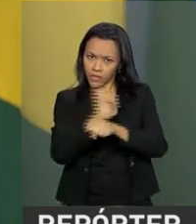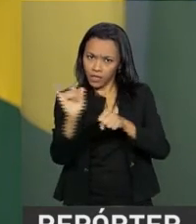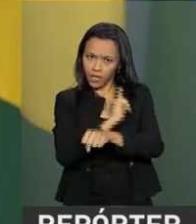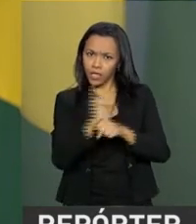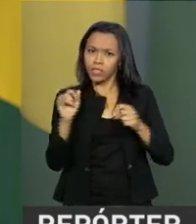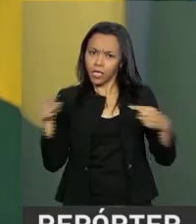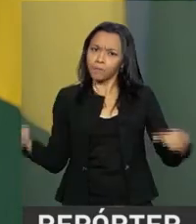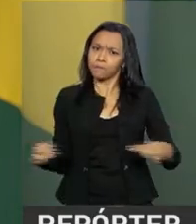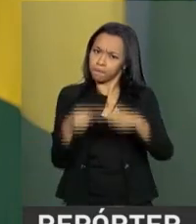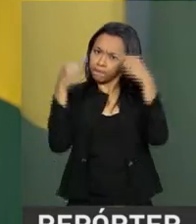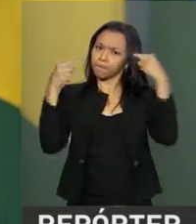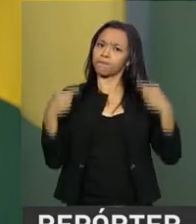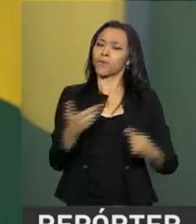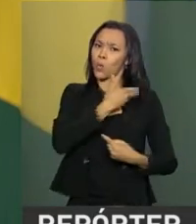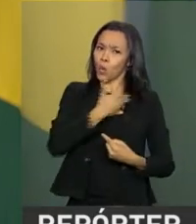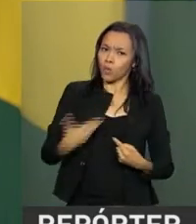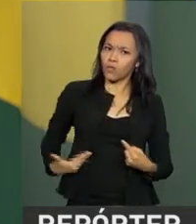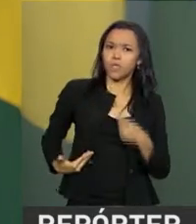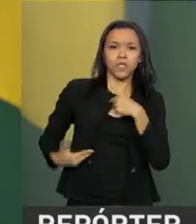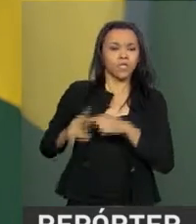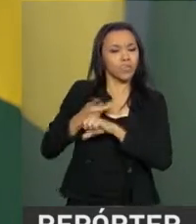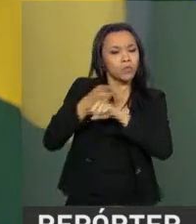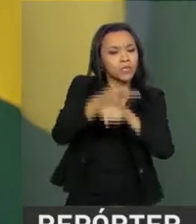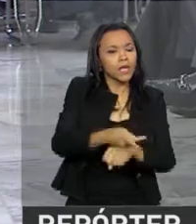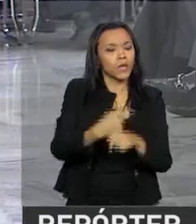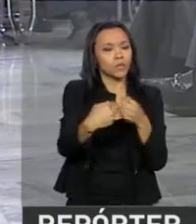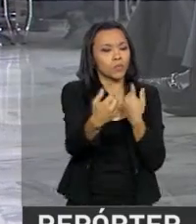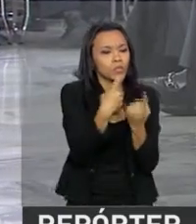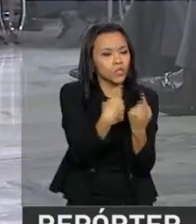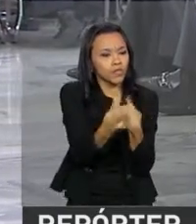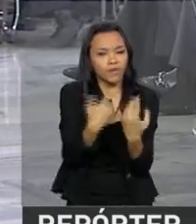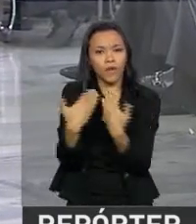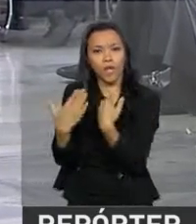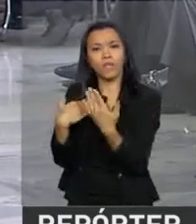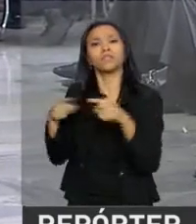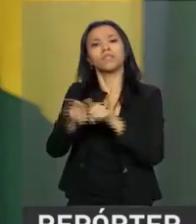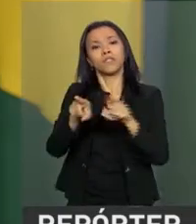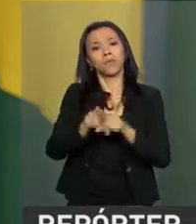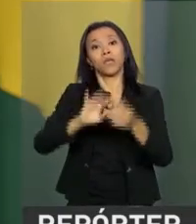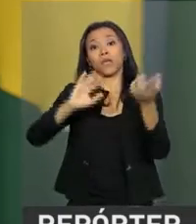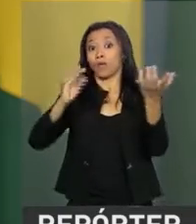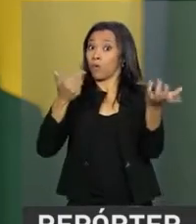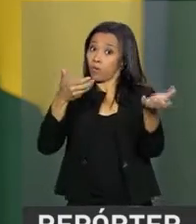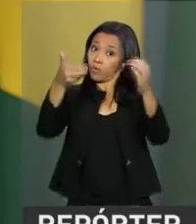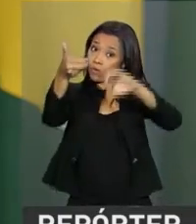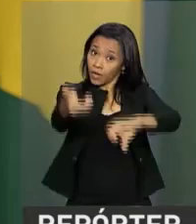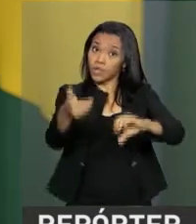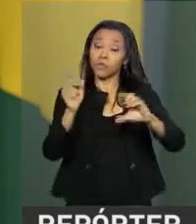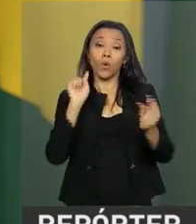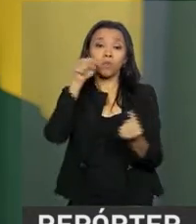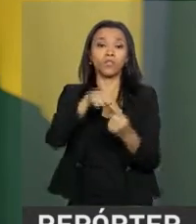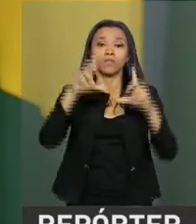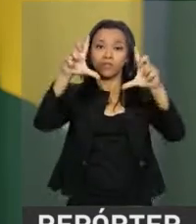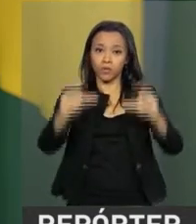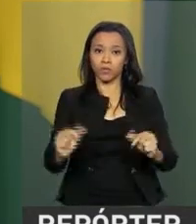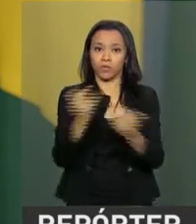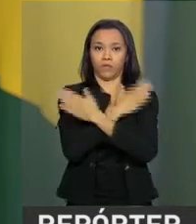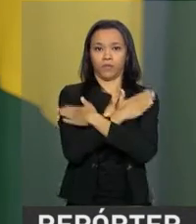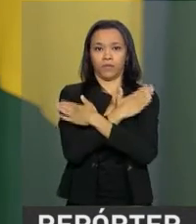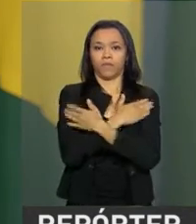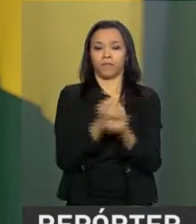que tem buscado diálogo com a sociedade e o Congresso Nacional para reduzir o desemprego. Une a ideia da